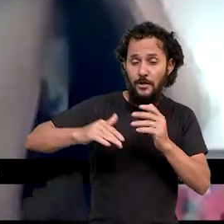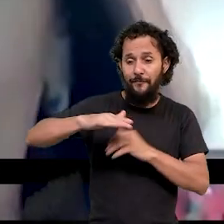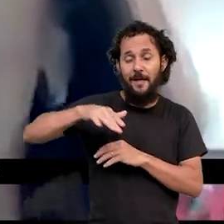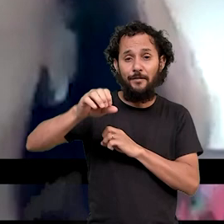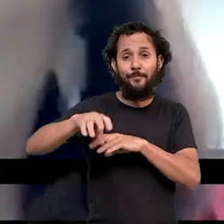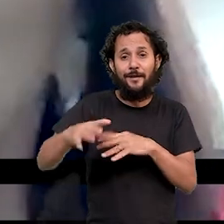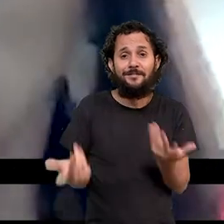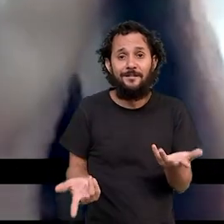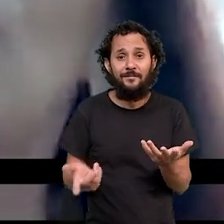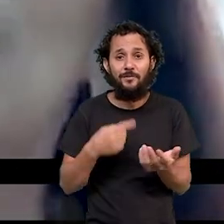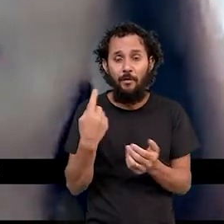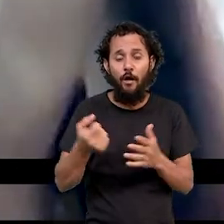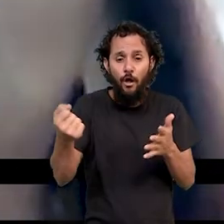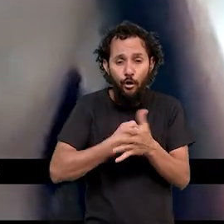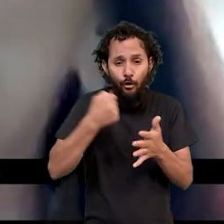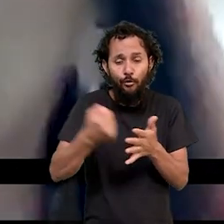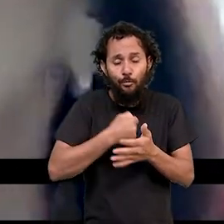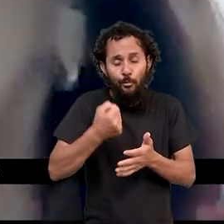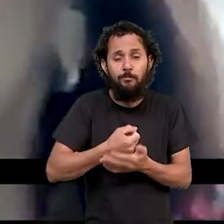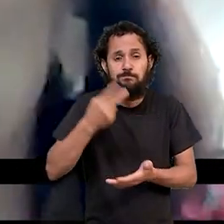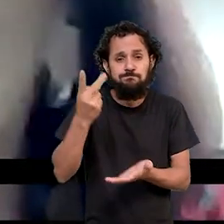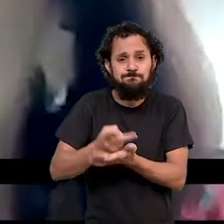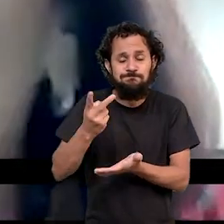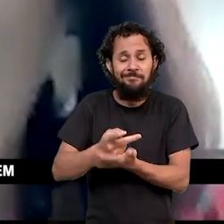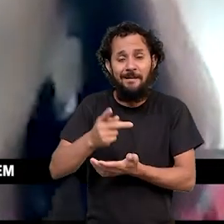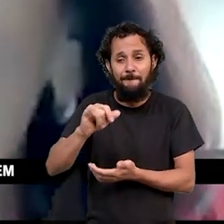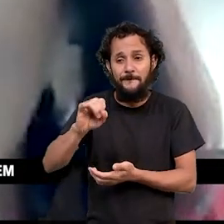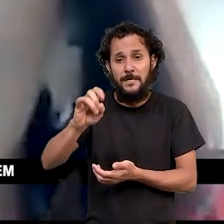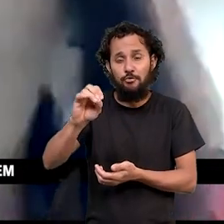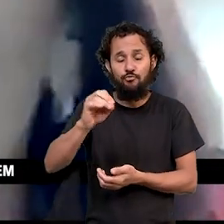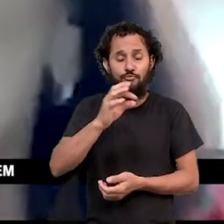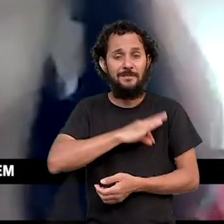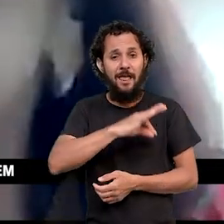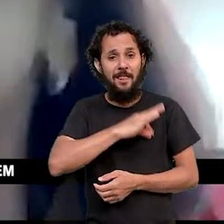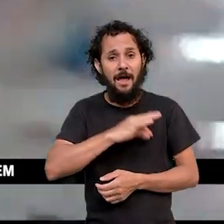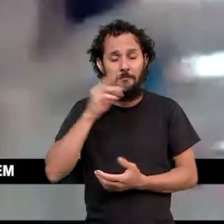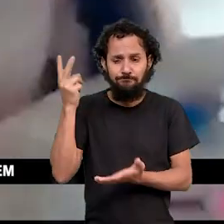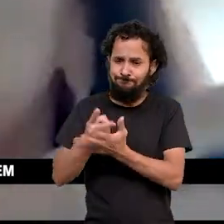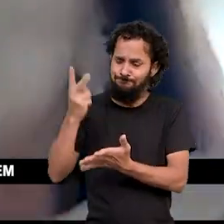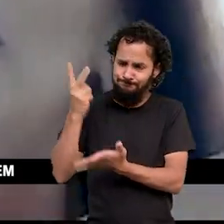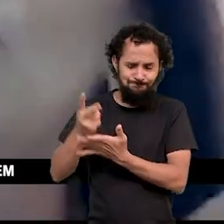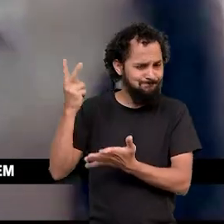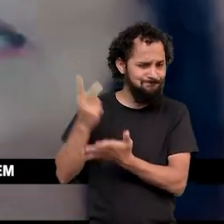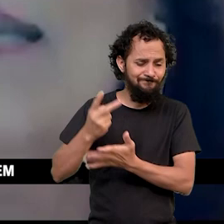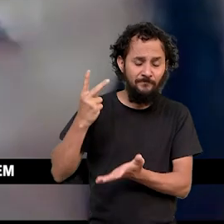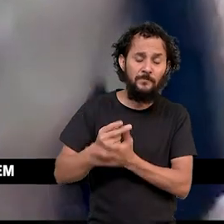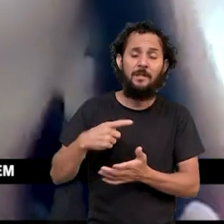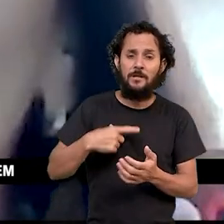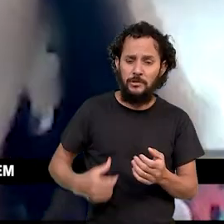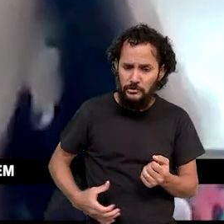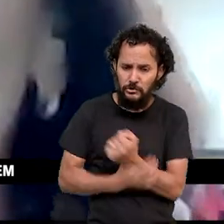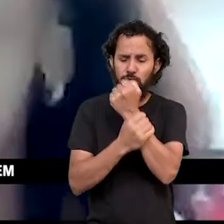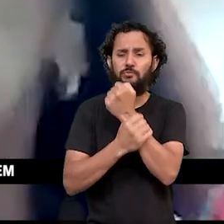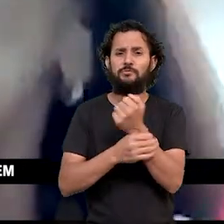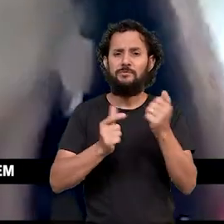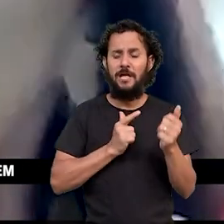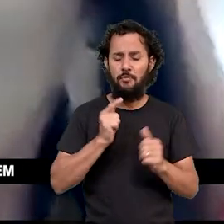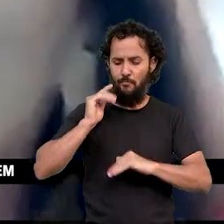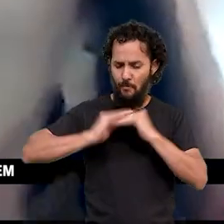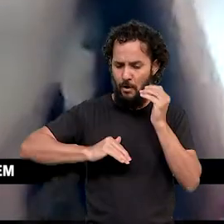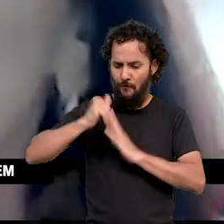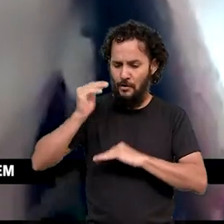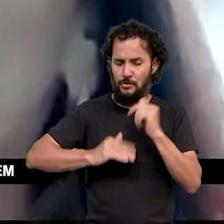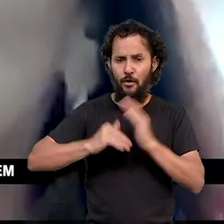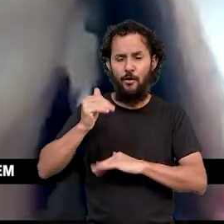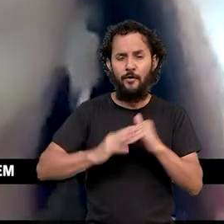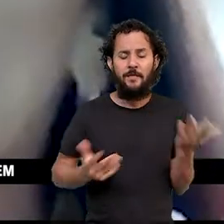educação. E quando nós lutamos pela manutenção dos pisos salariais, nós estamos exatamente garantindo que